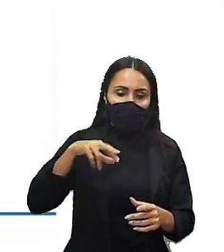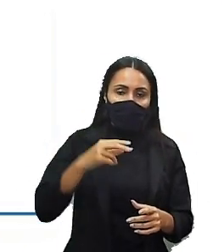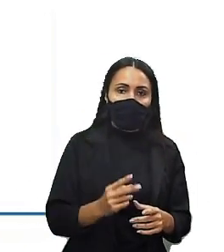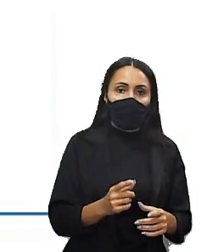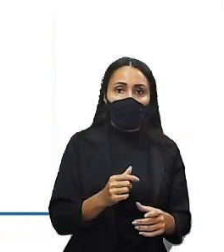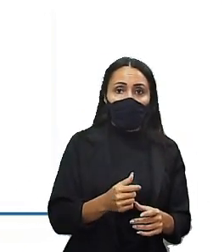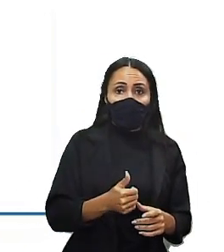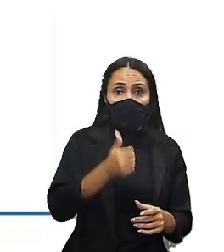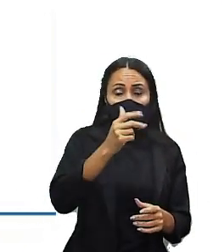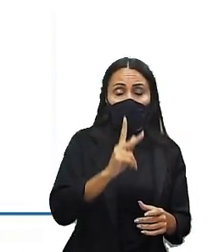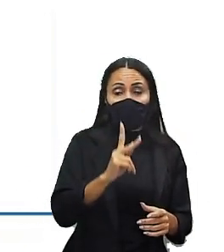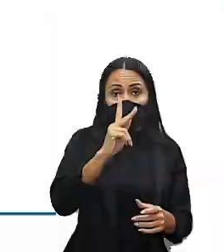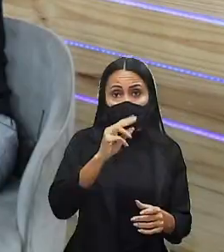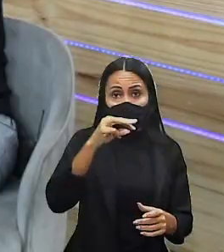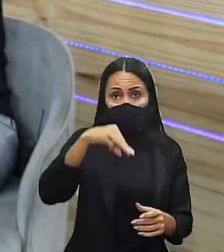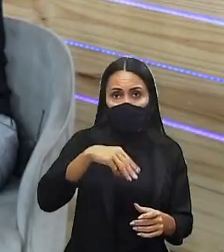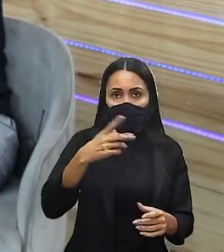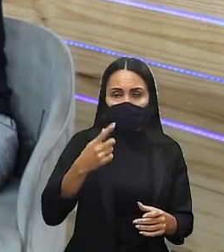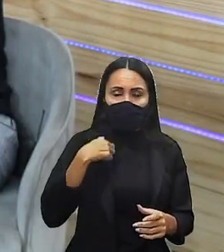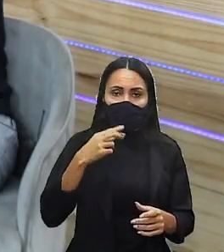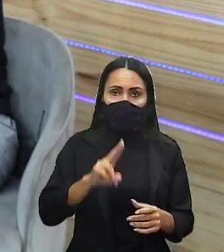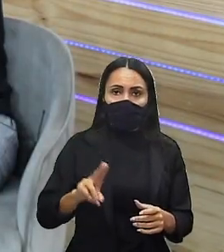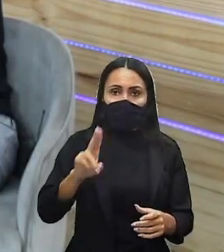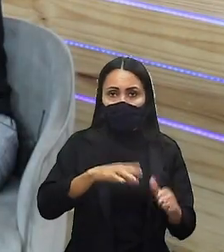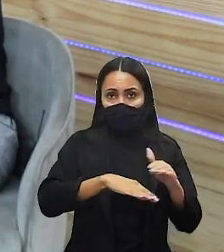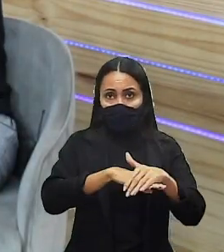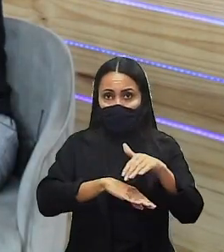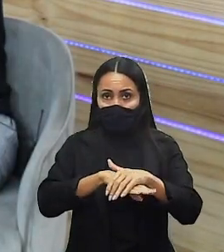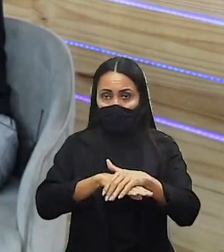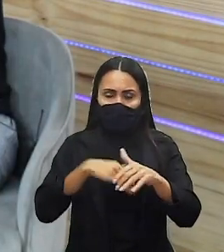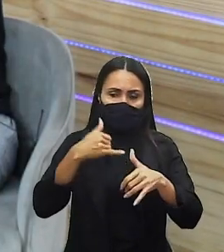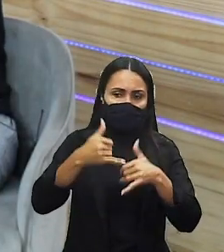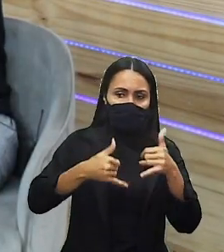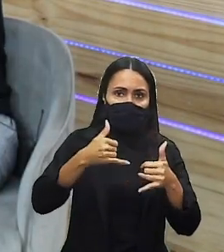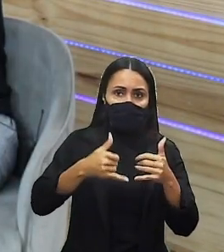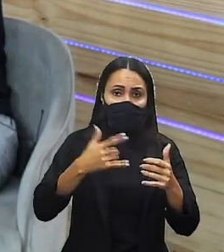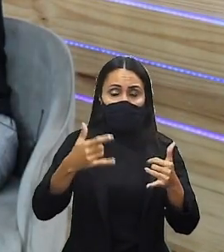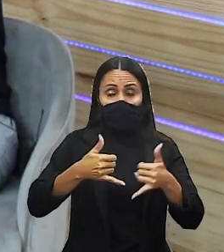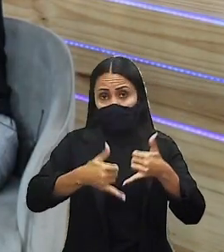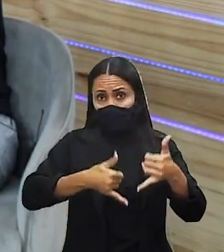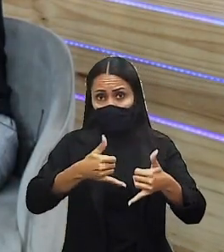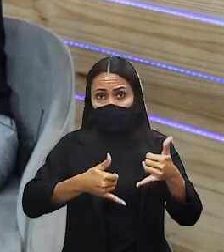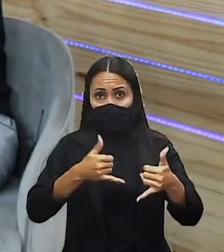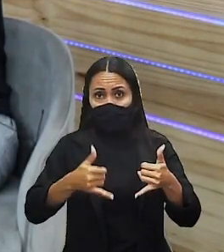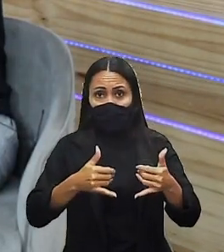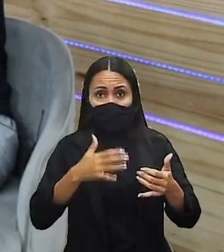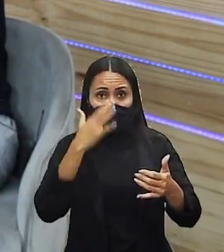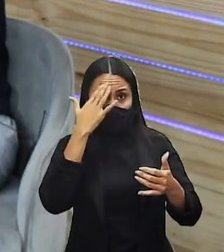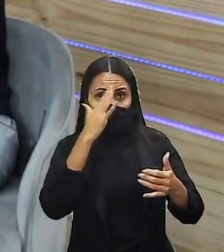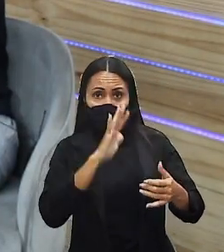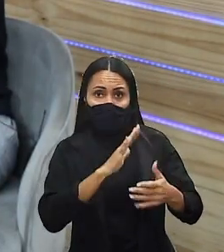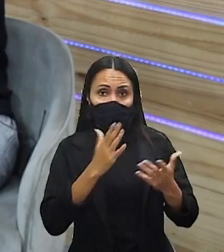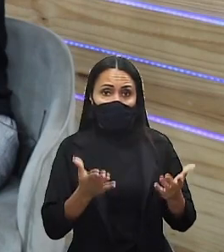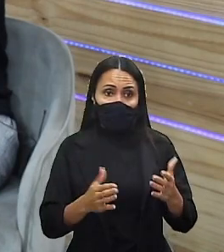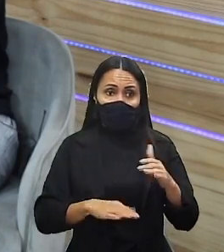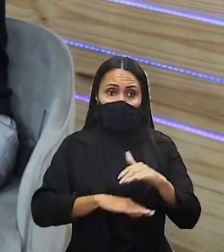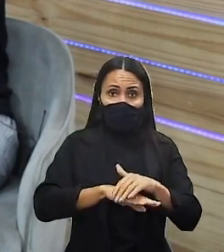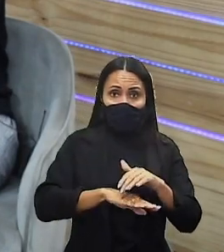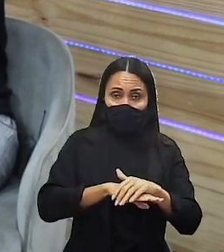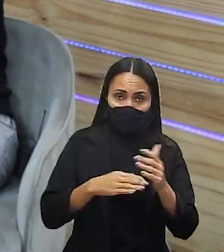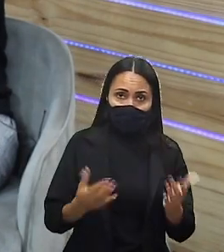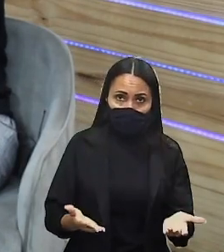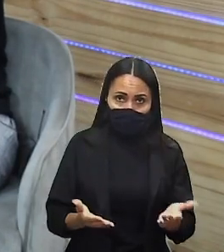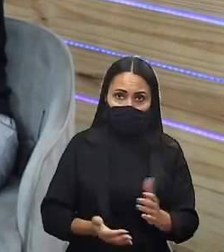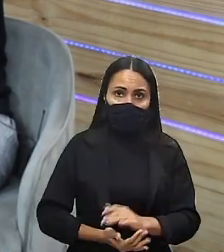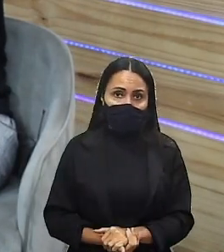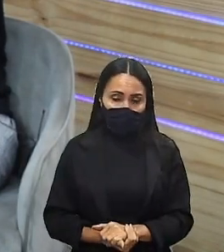os meus sapatos. Você que está aí, né? A Sônia que está aqui. Para a Sônia vai ser fácil ela usar meu sapato. Eu não sei se vai ser fácil eu usar o sapato dela,